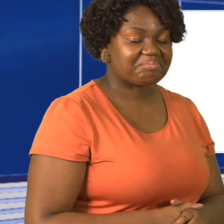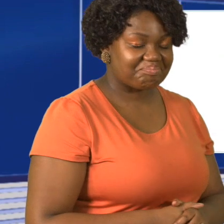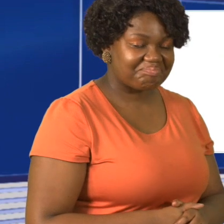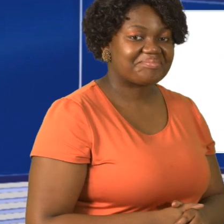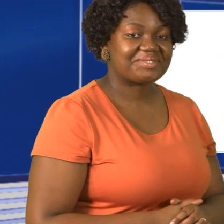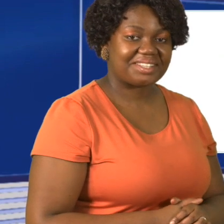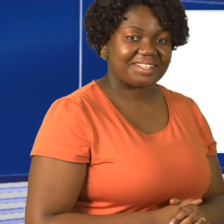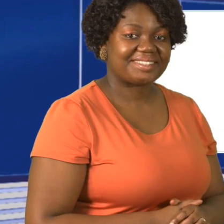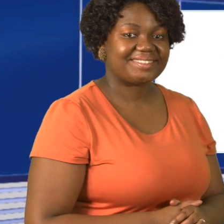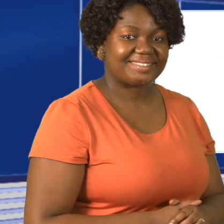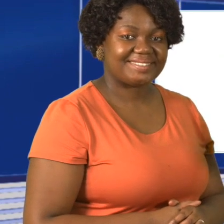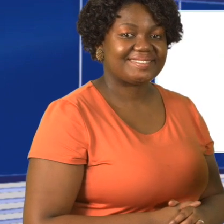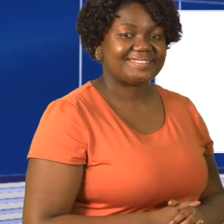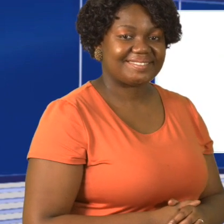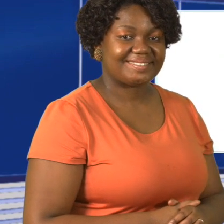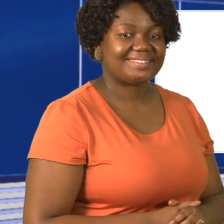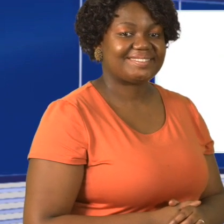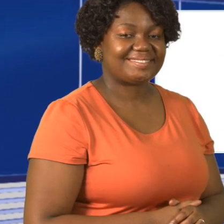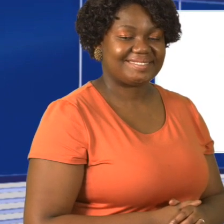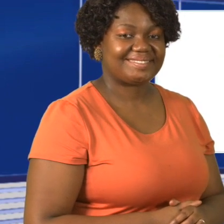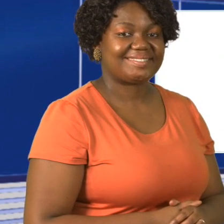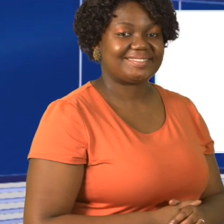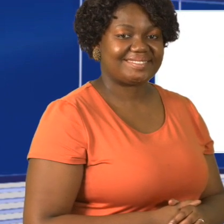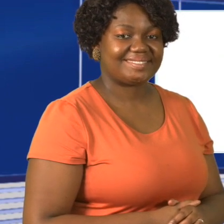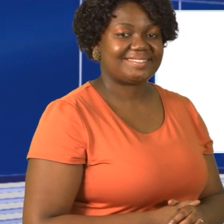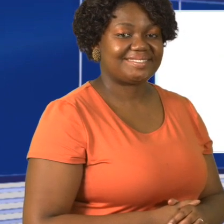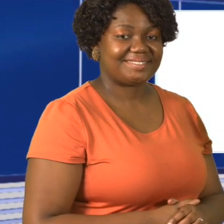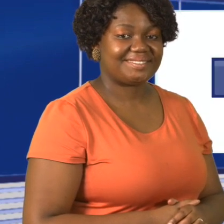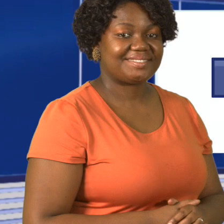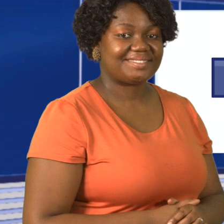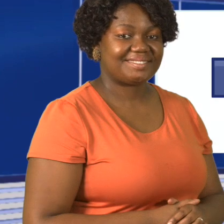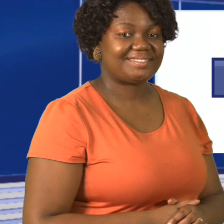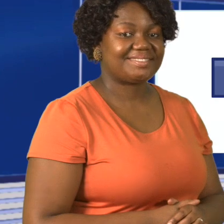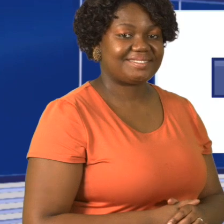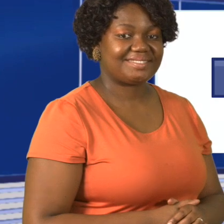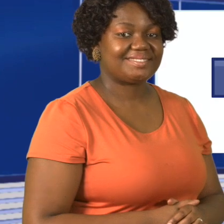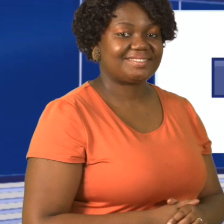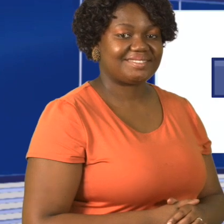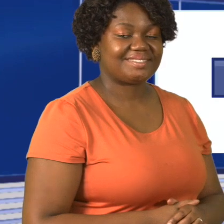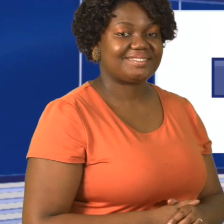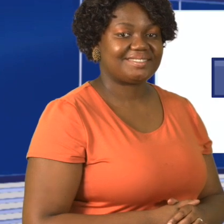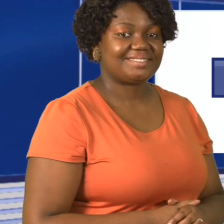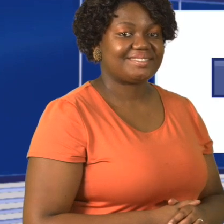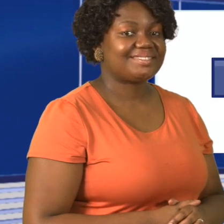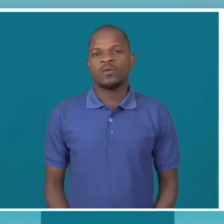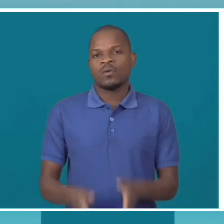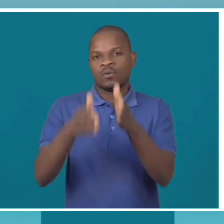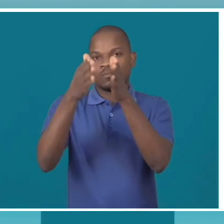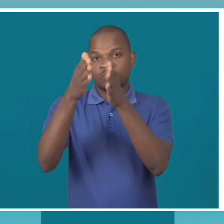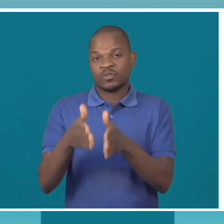Foi com arte que fechamos o bloco anterior e é com arte que abrimos o terceiro e último bloco do teu programa favorito.